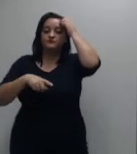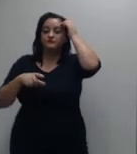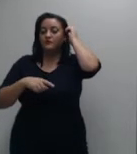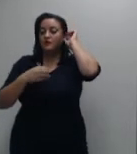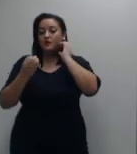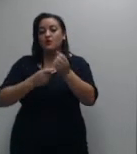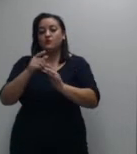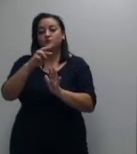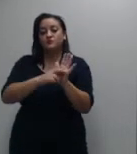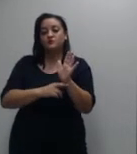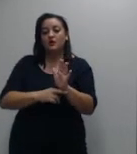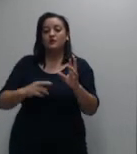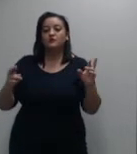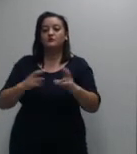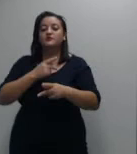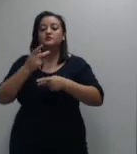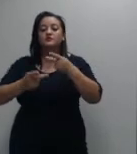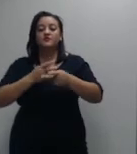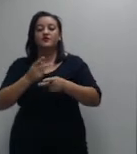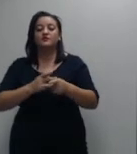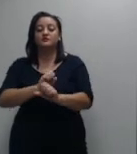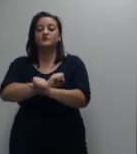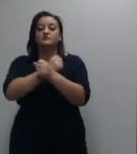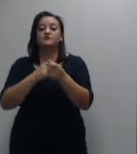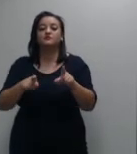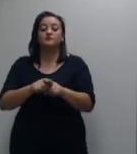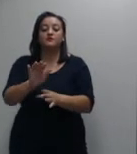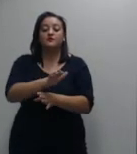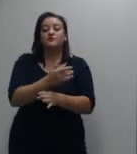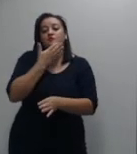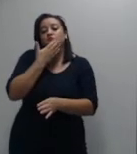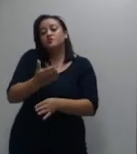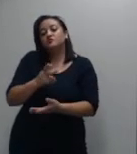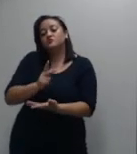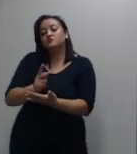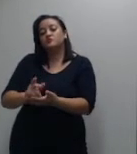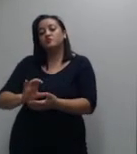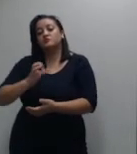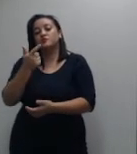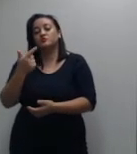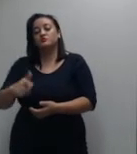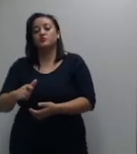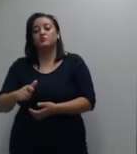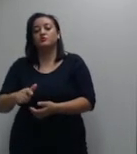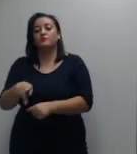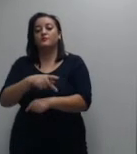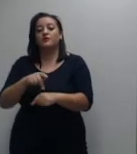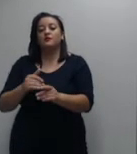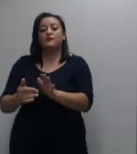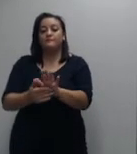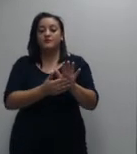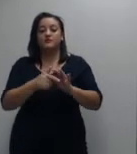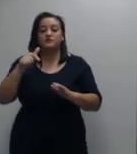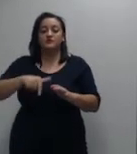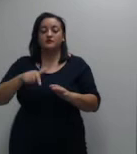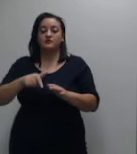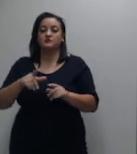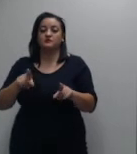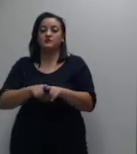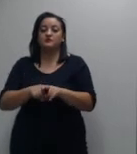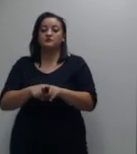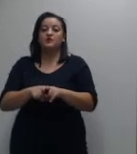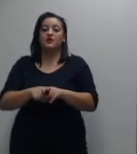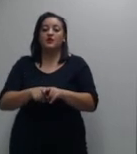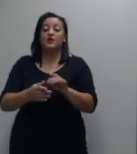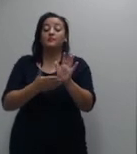pula eu queria alegações de defesa para afastar o pedido de homologação da sentença estrangeira oportuno apresentar os aposta da mente na